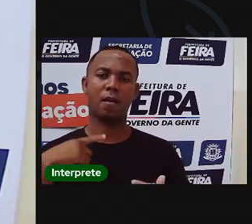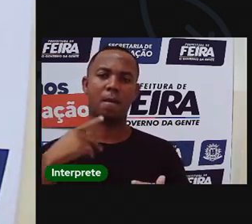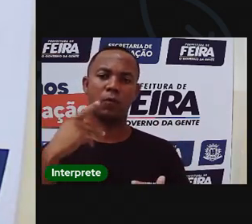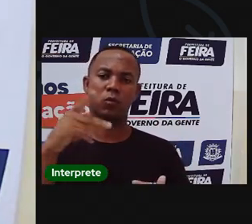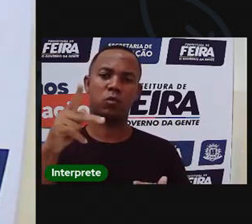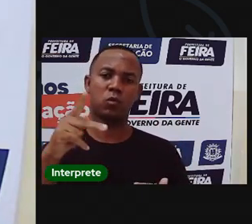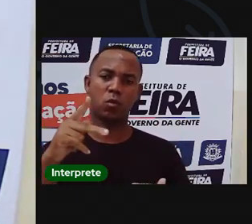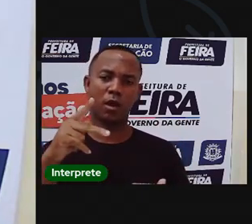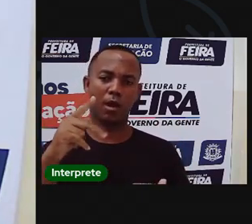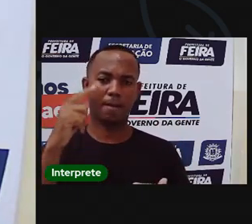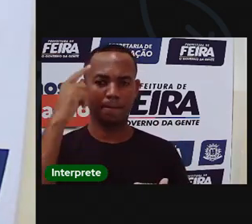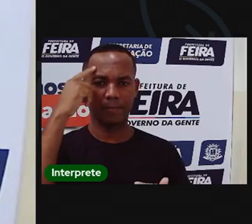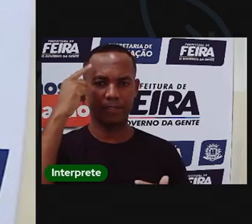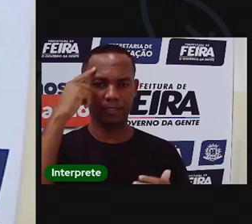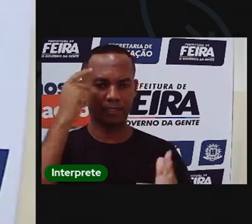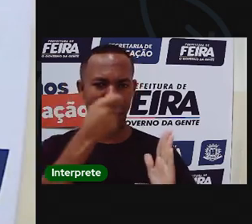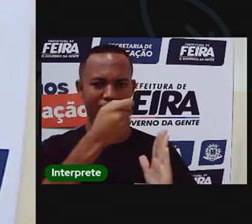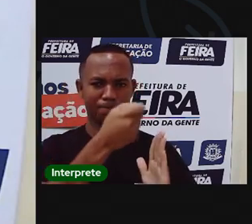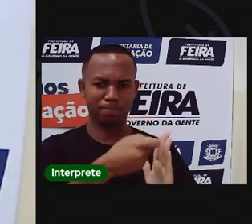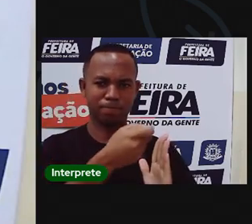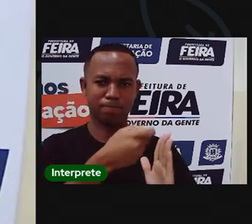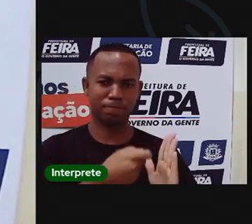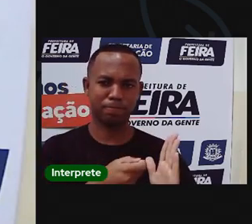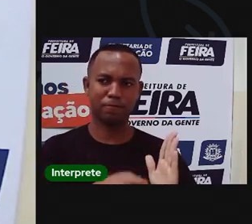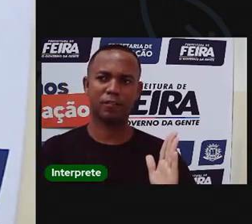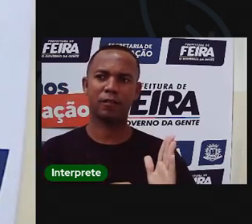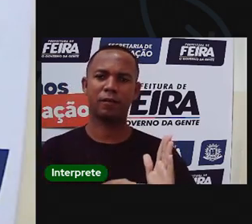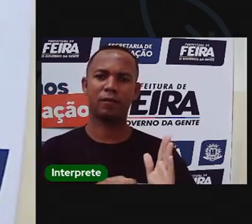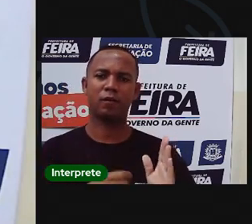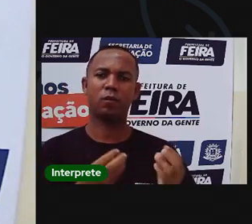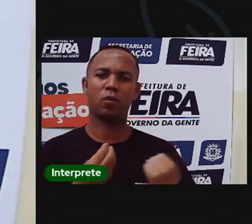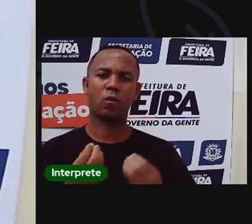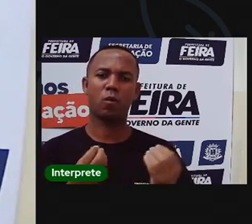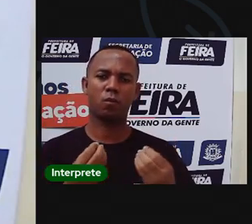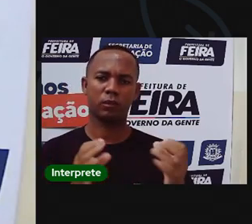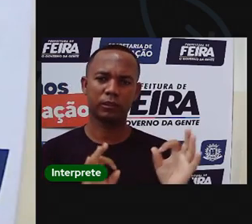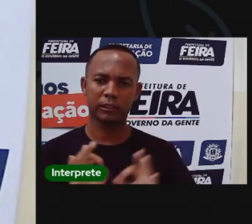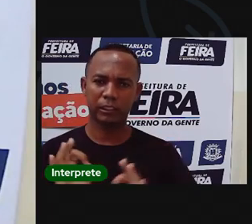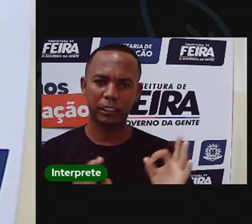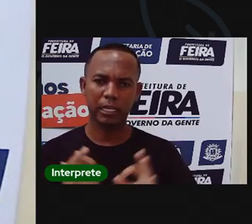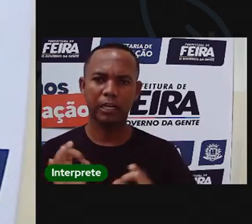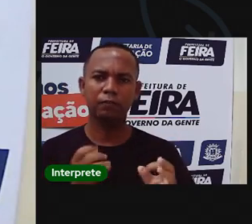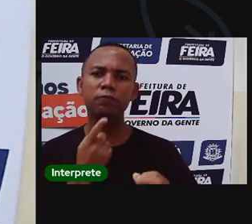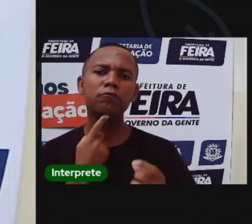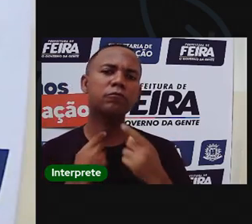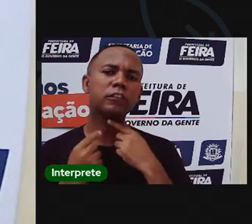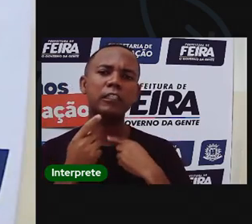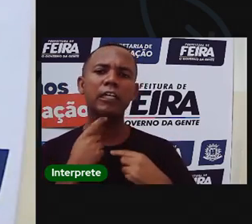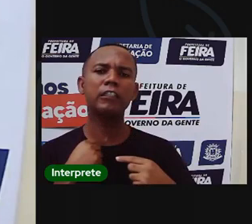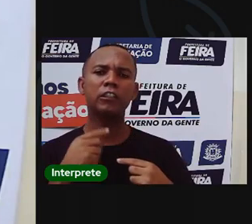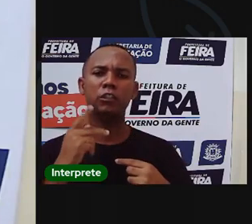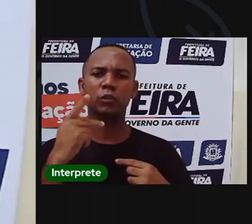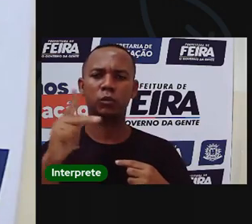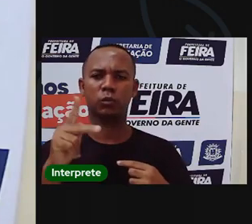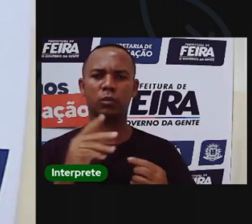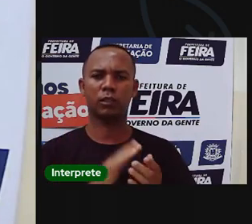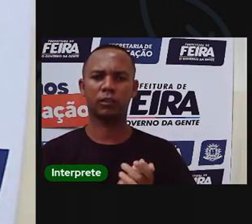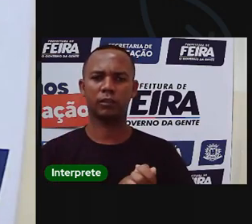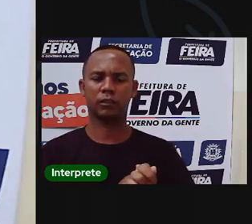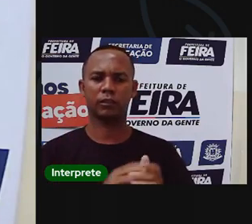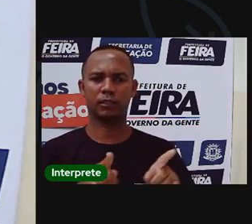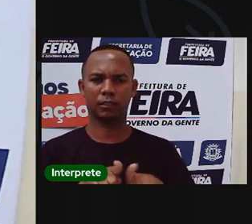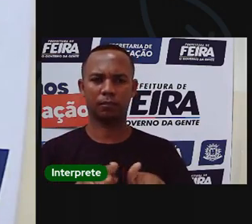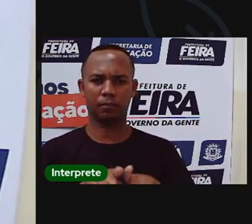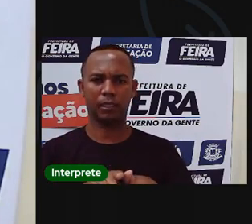né? Agirem enquanto protagonistas. Então, vocês vão criar, conforme a vontade de vocês, esses materiais e podem estar compartilhando com a